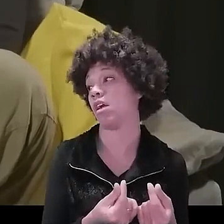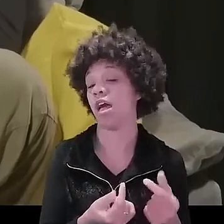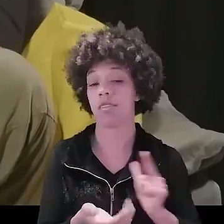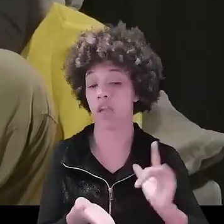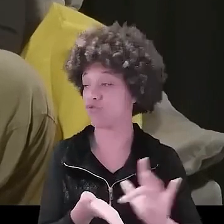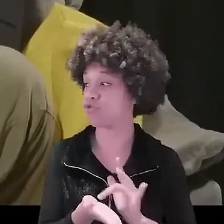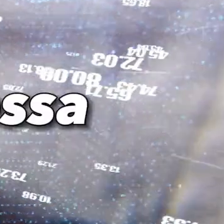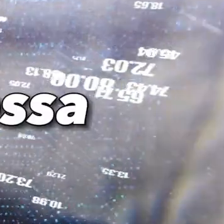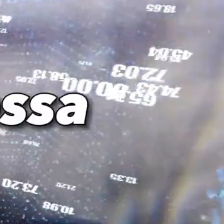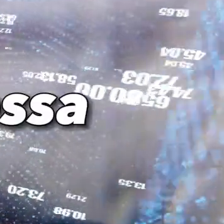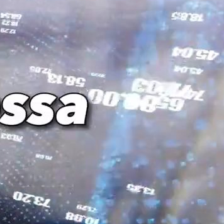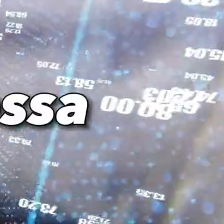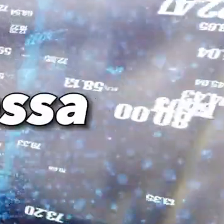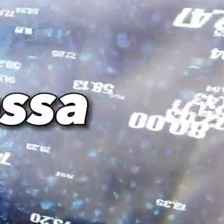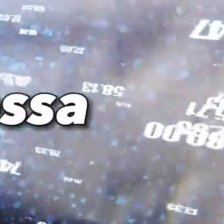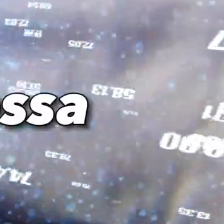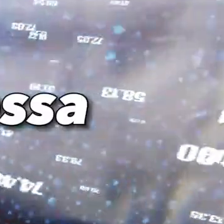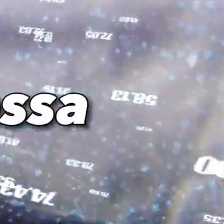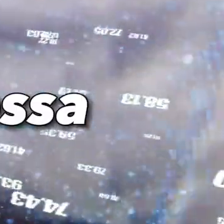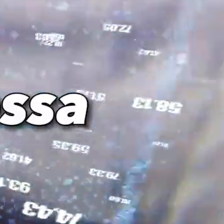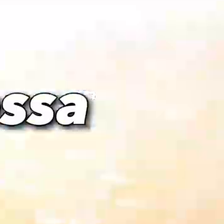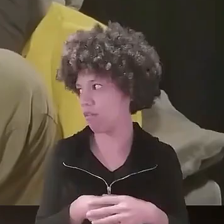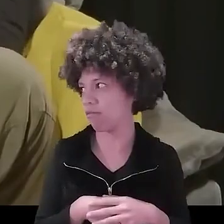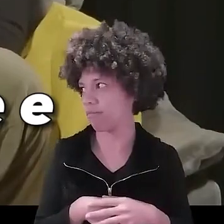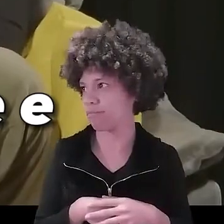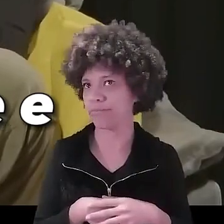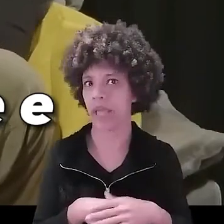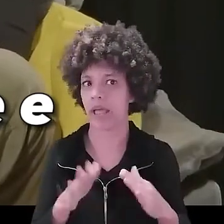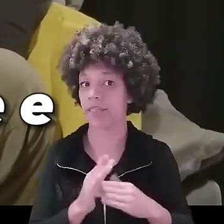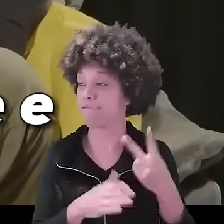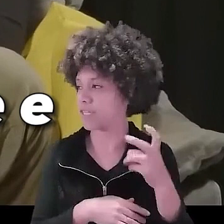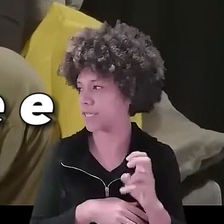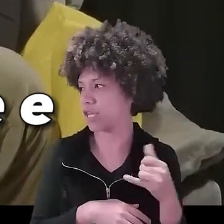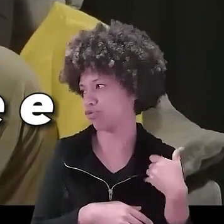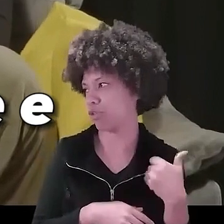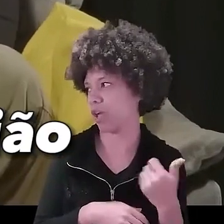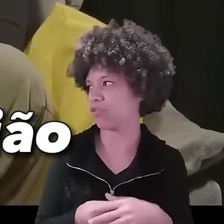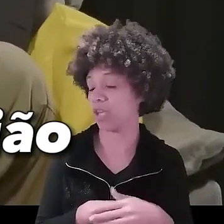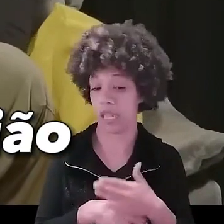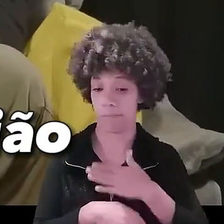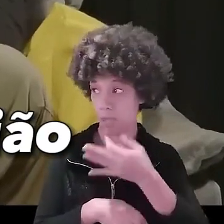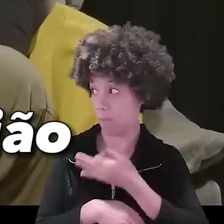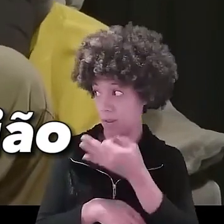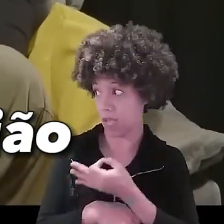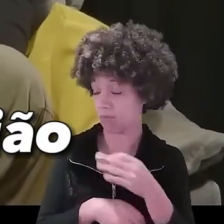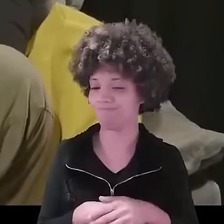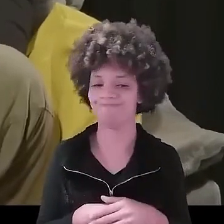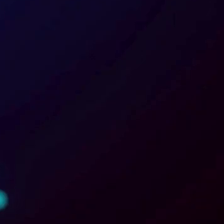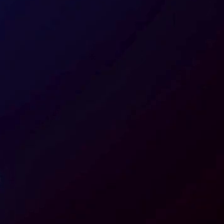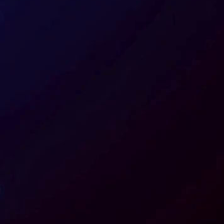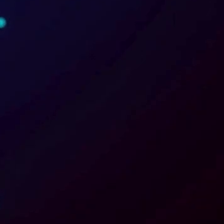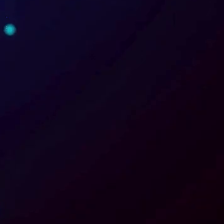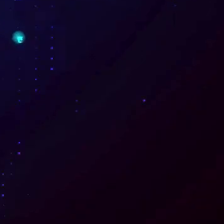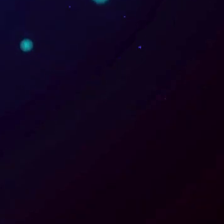onde está o digital. E quem comanda o digital é essa galera. Essa galera que vai até 25 anos. E essa galera, na minha opinião,